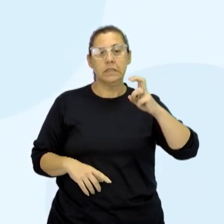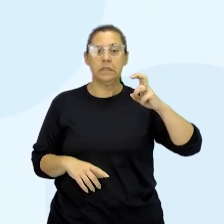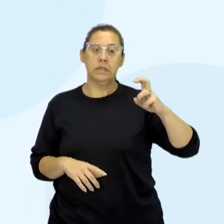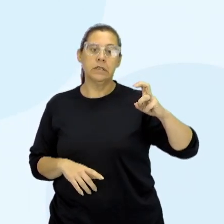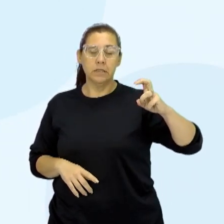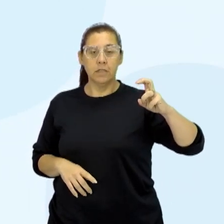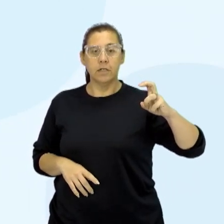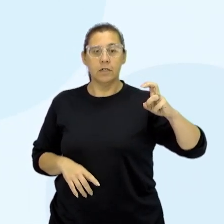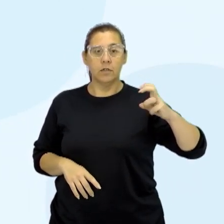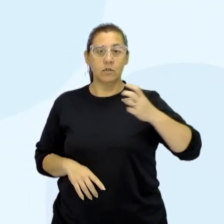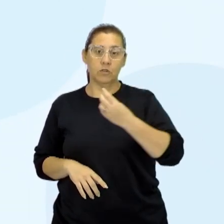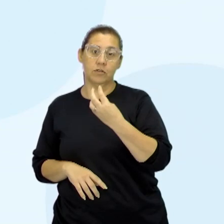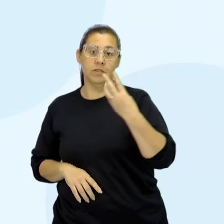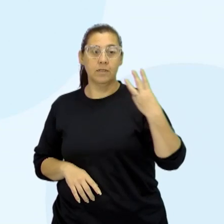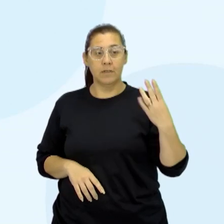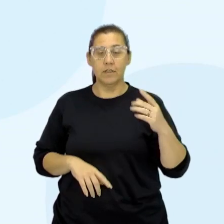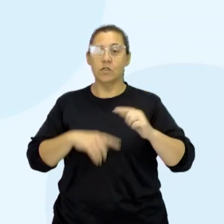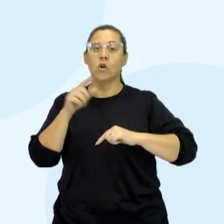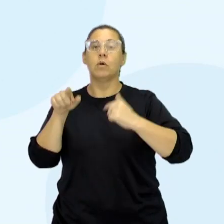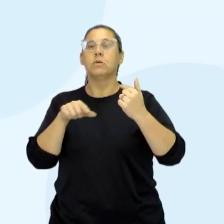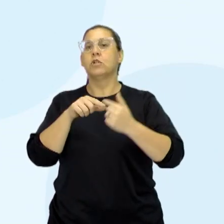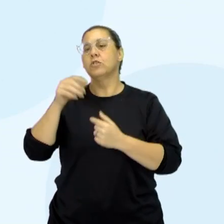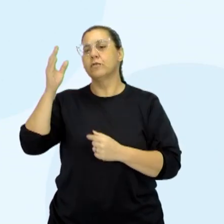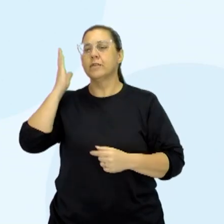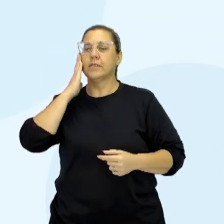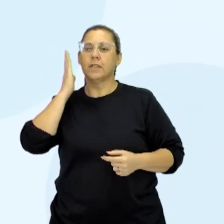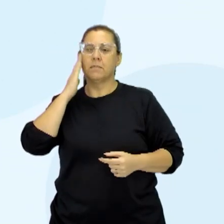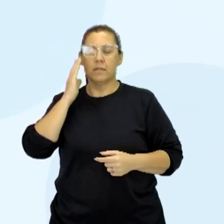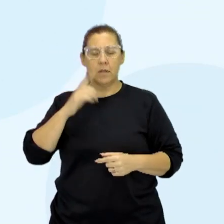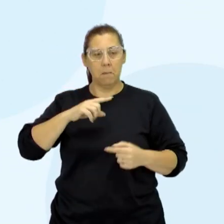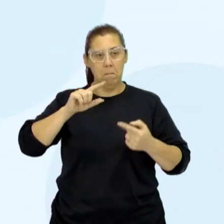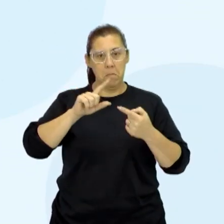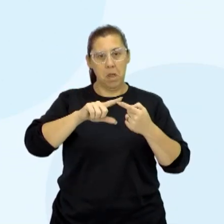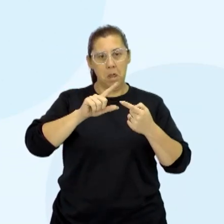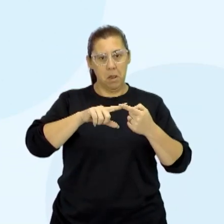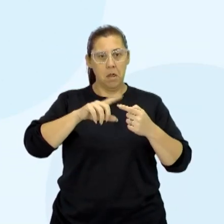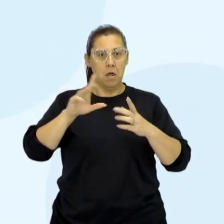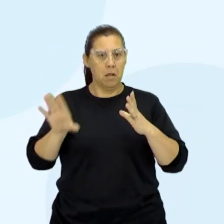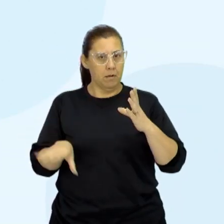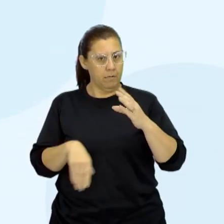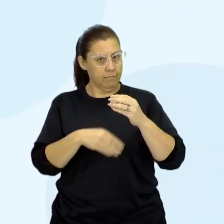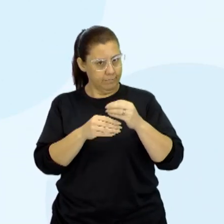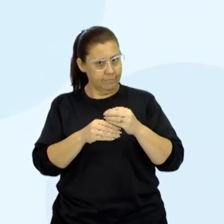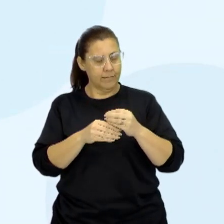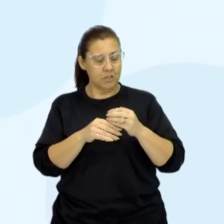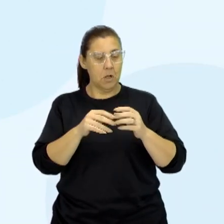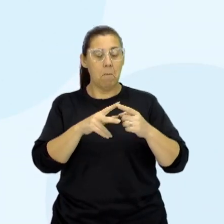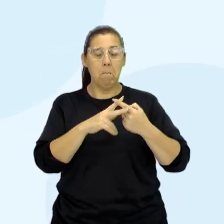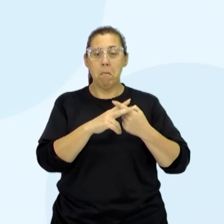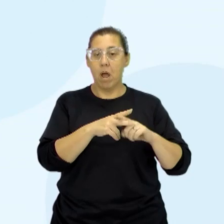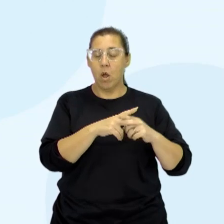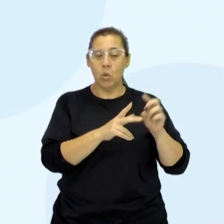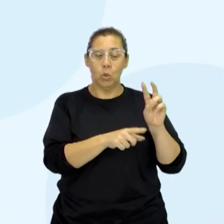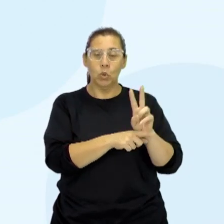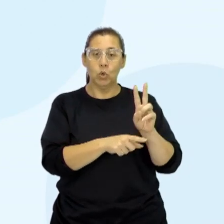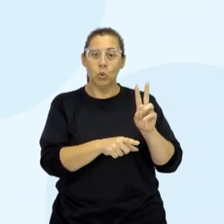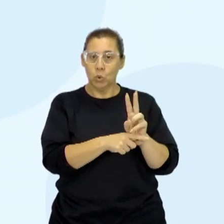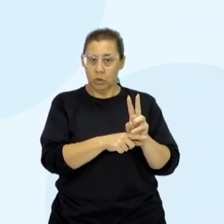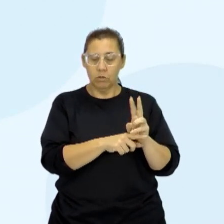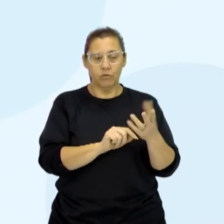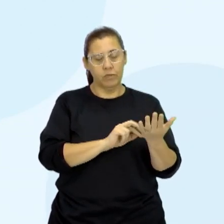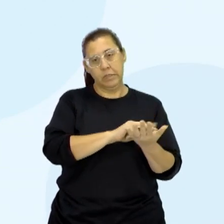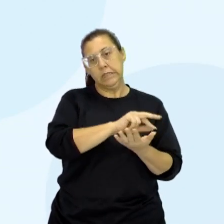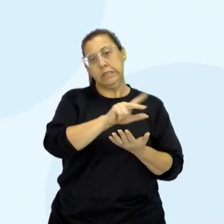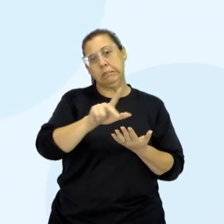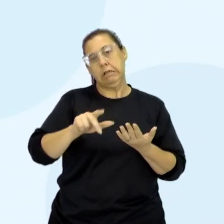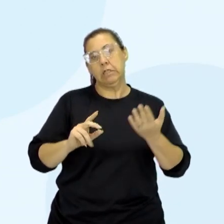dos seus 13 objetivos a saber. Então, tem o primeiro, que é contribuir para a manutenção da diversidade biológica e